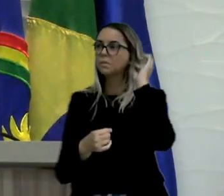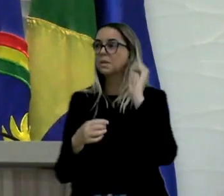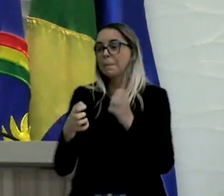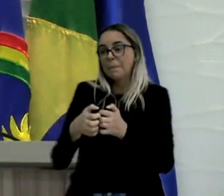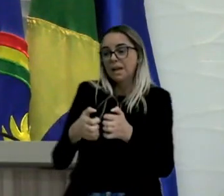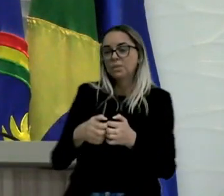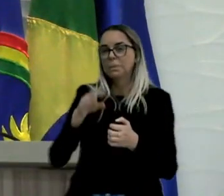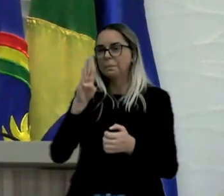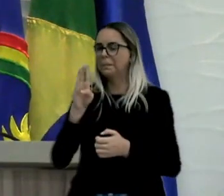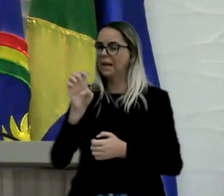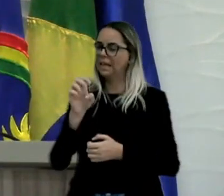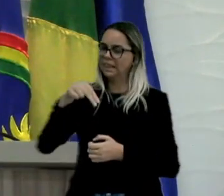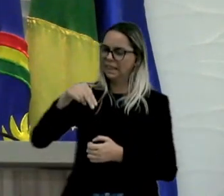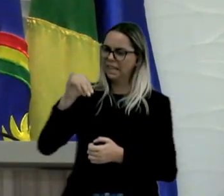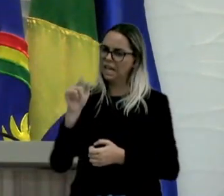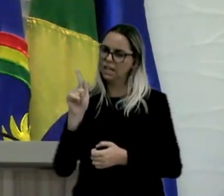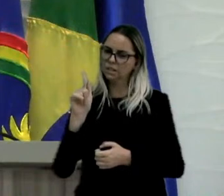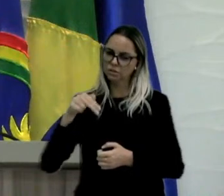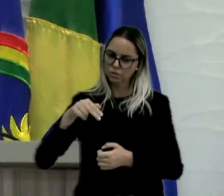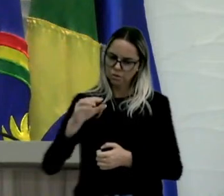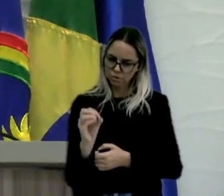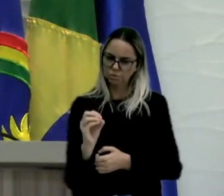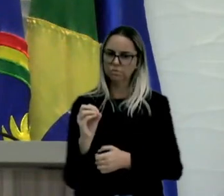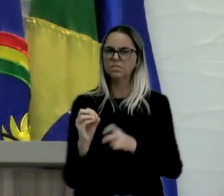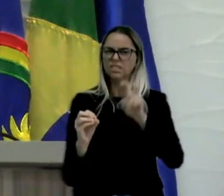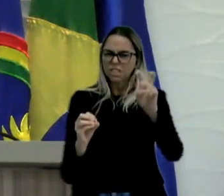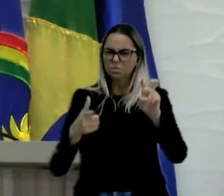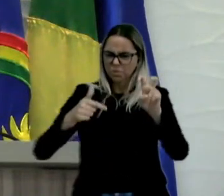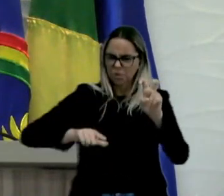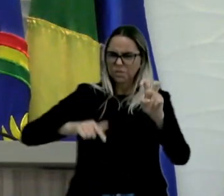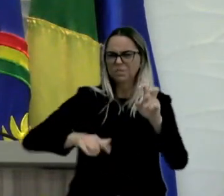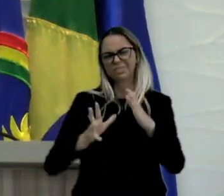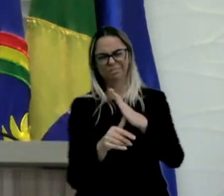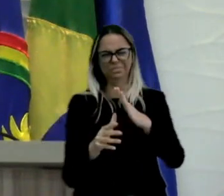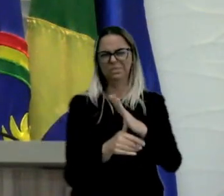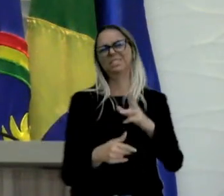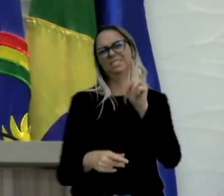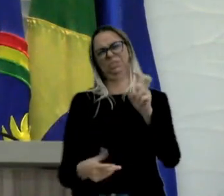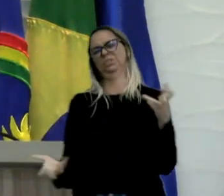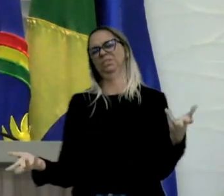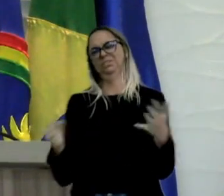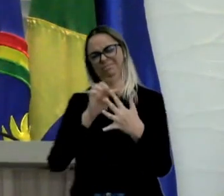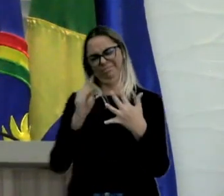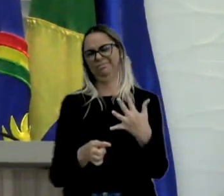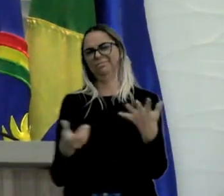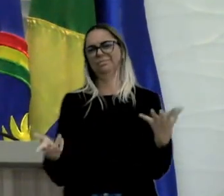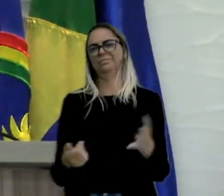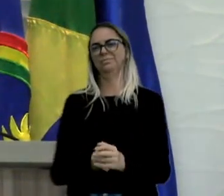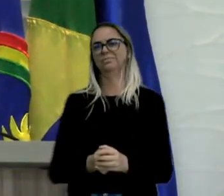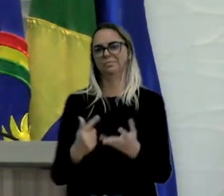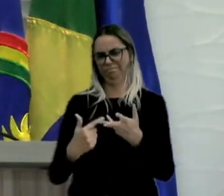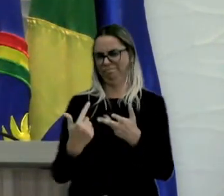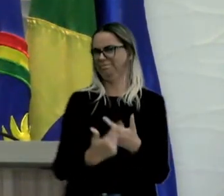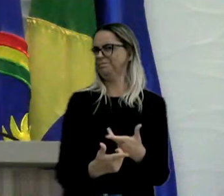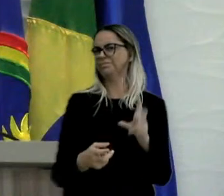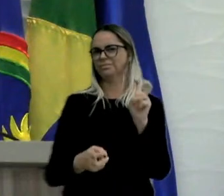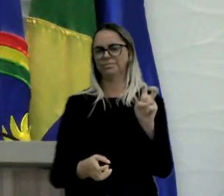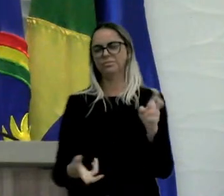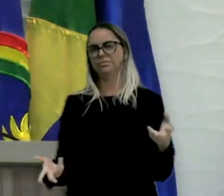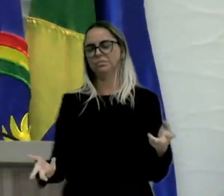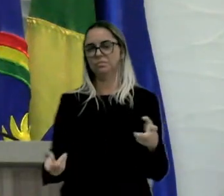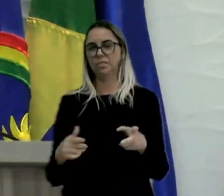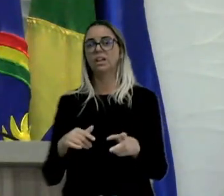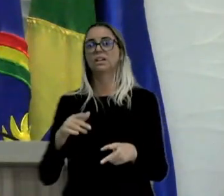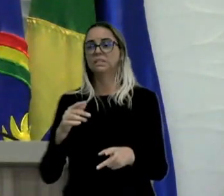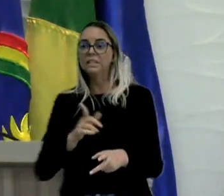assaltada cinco vezes Vereador Padre cinco vezes a gente tava com chator já dando Terra naquela